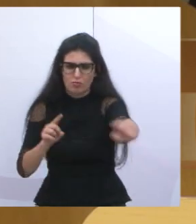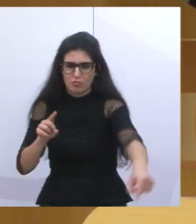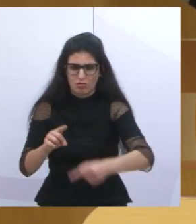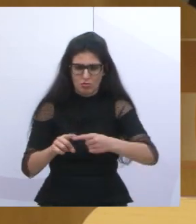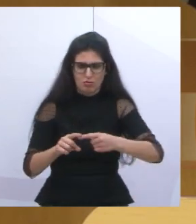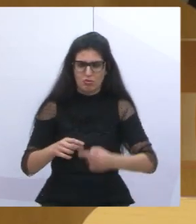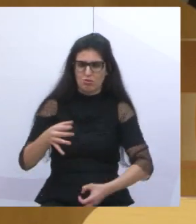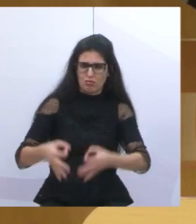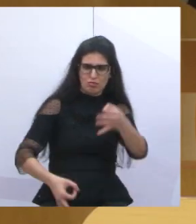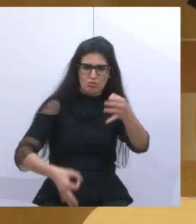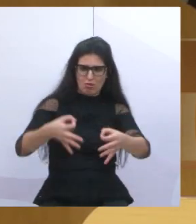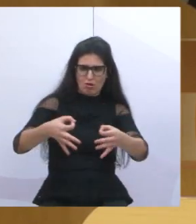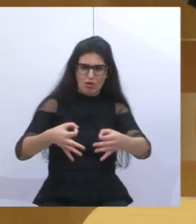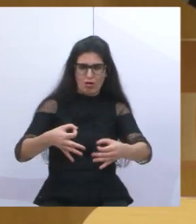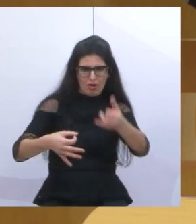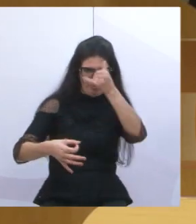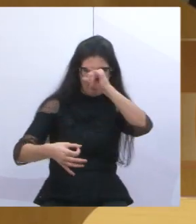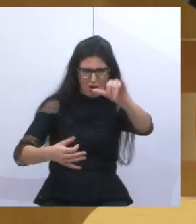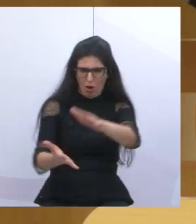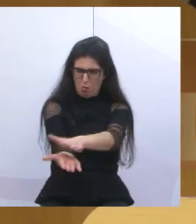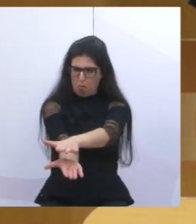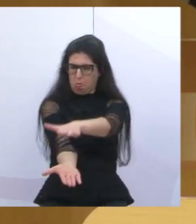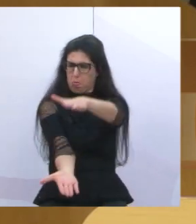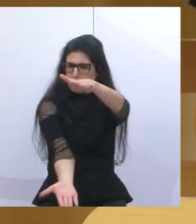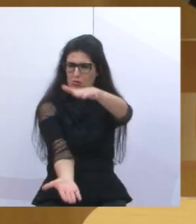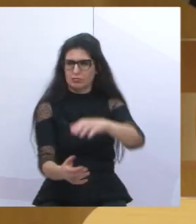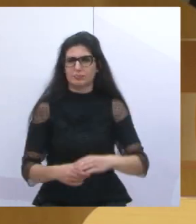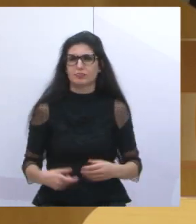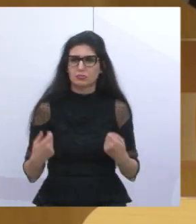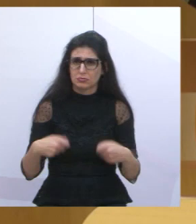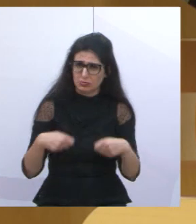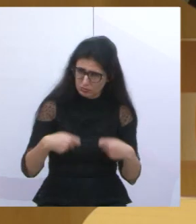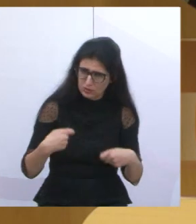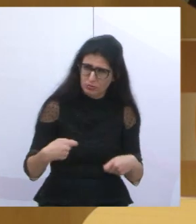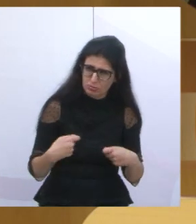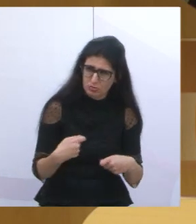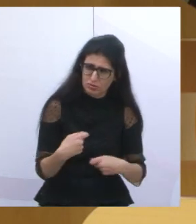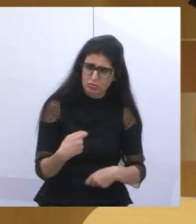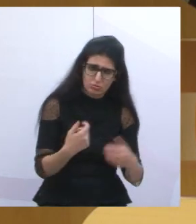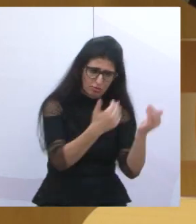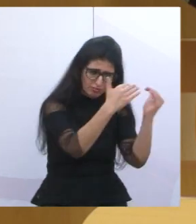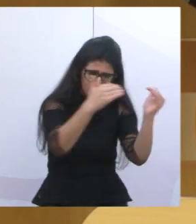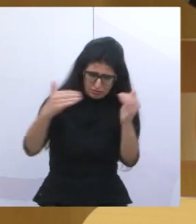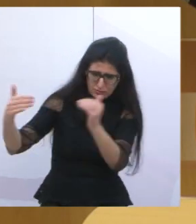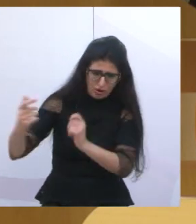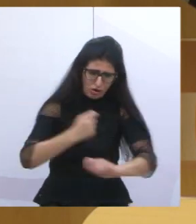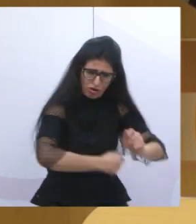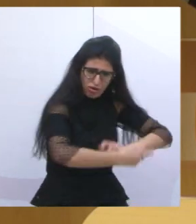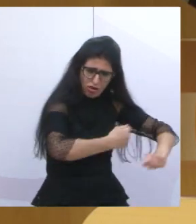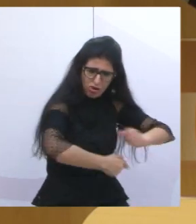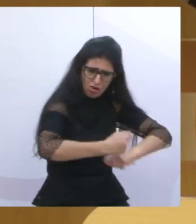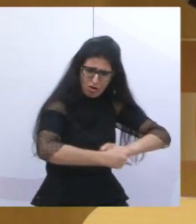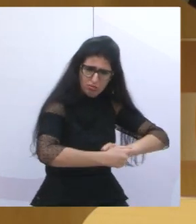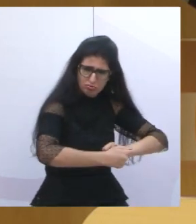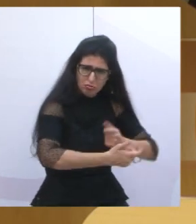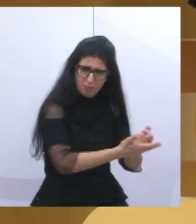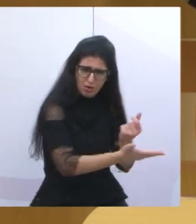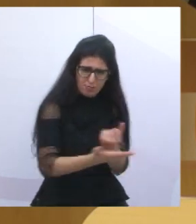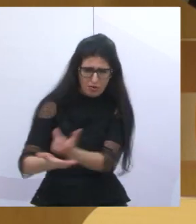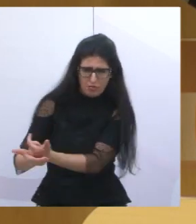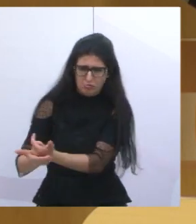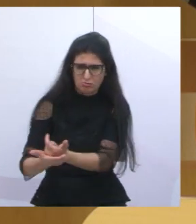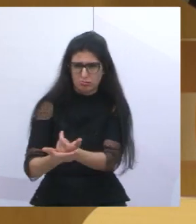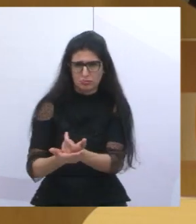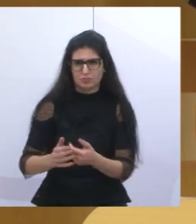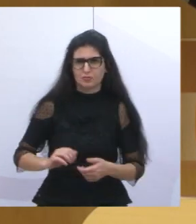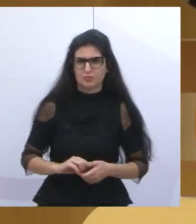diminuindo o volume e conferindo celeridade às ações de execução fiscal e às cobranças administrativas, bem